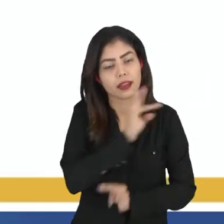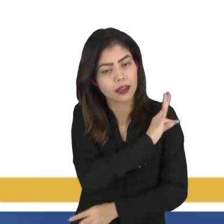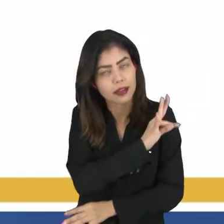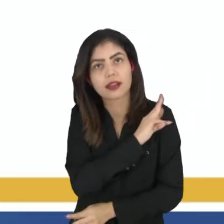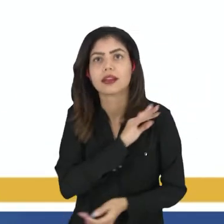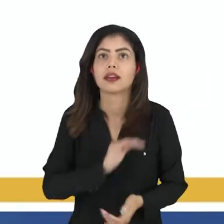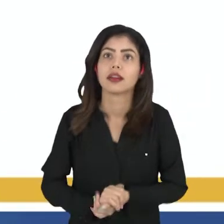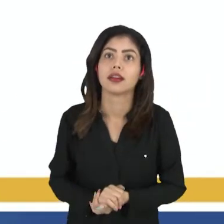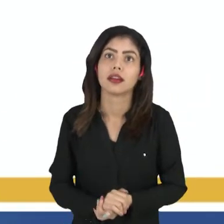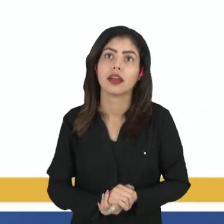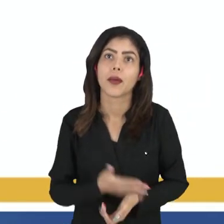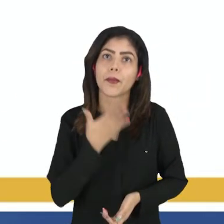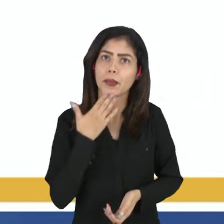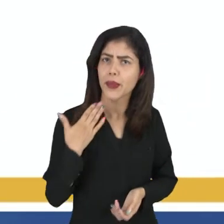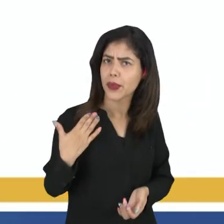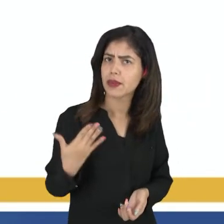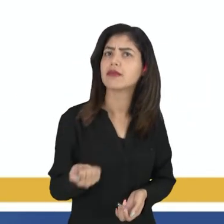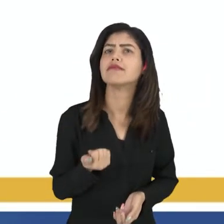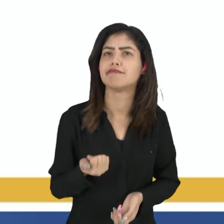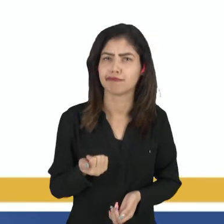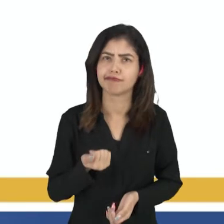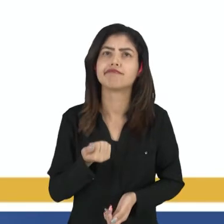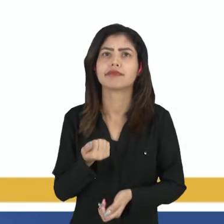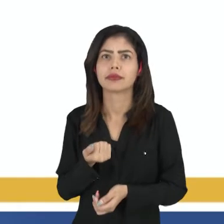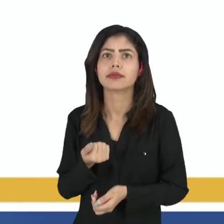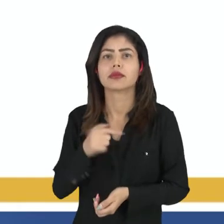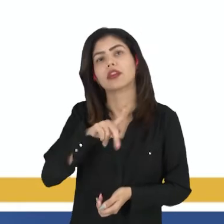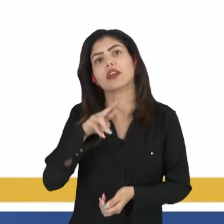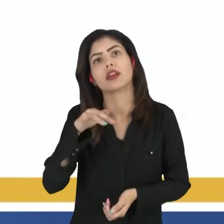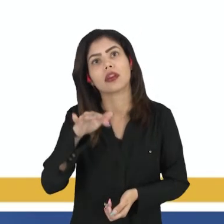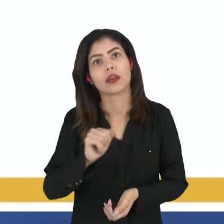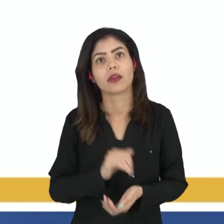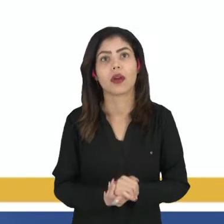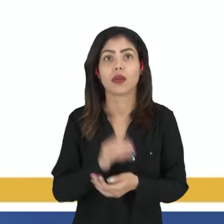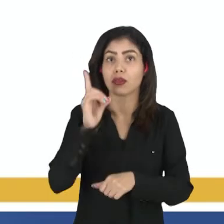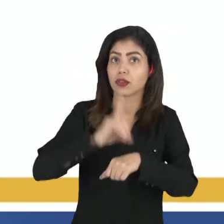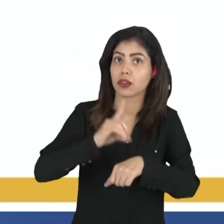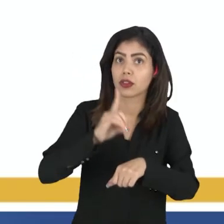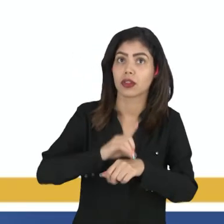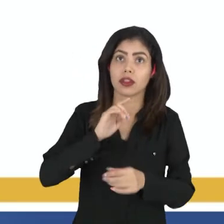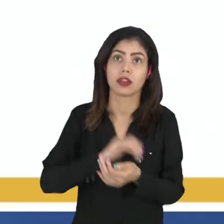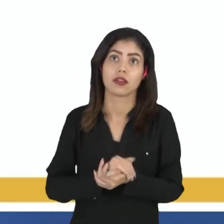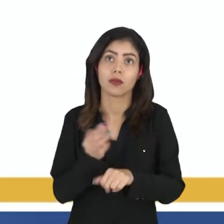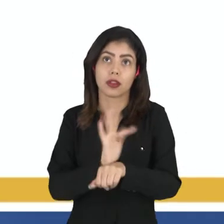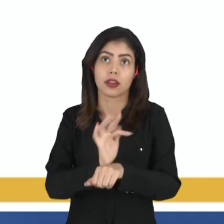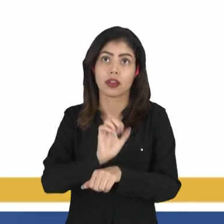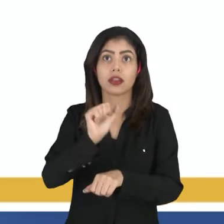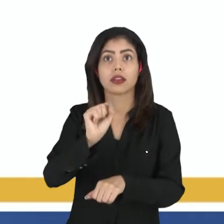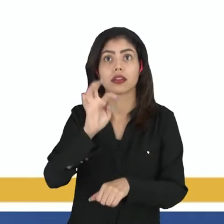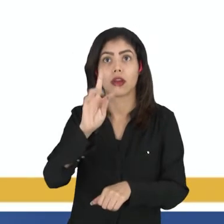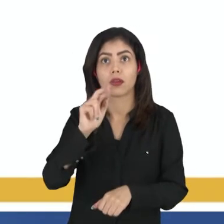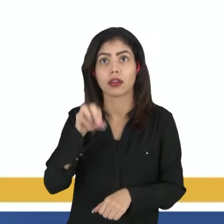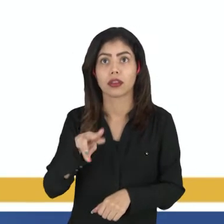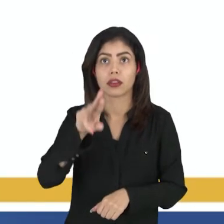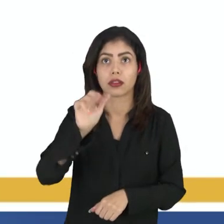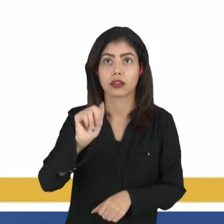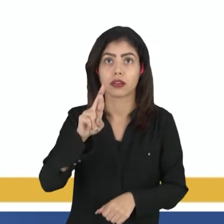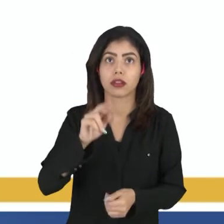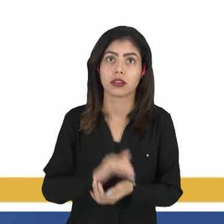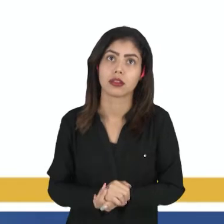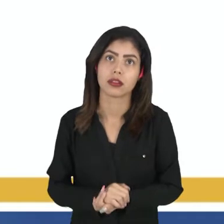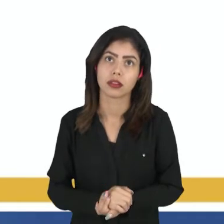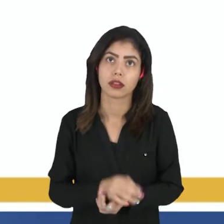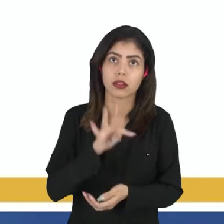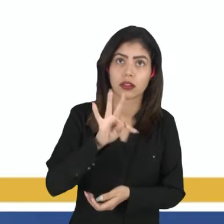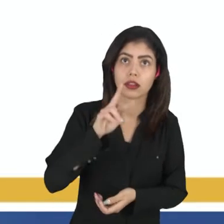aprimorando a técnica para realizar efeitos especiais, como o diretor George Lucas no filme Star Wars